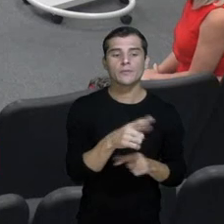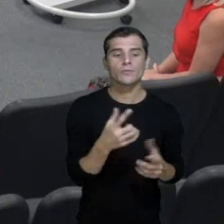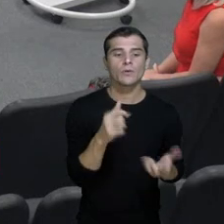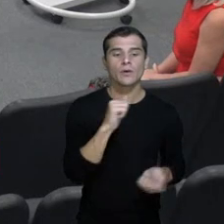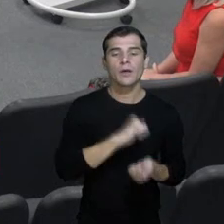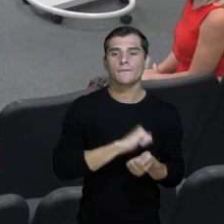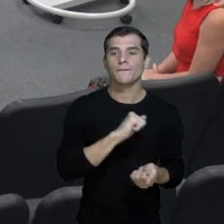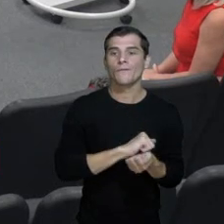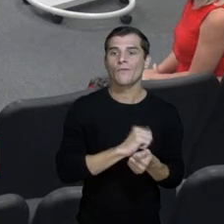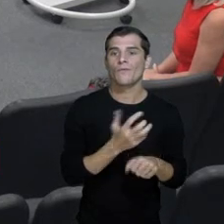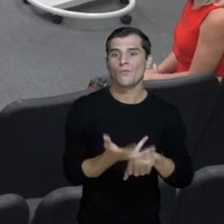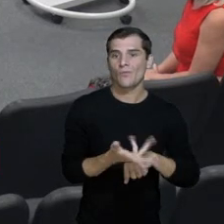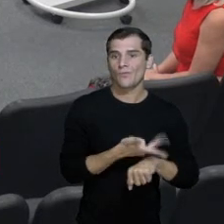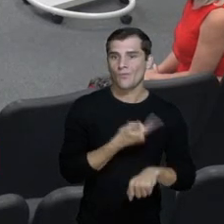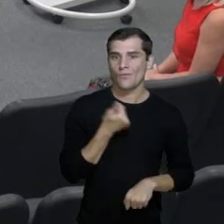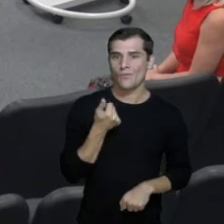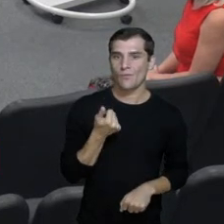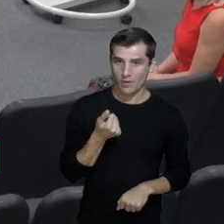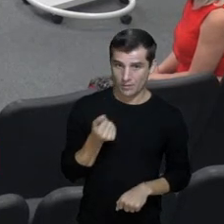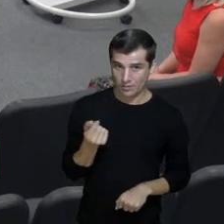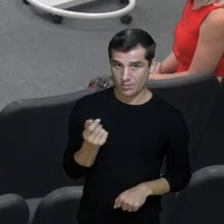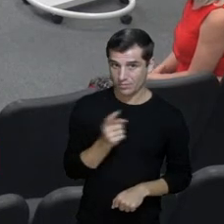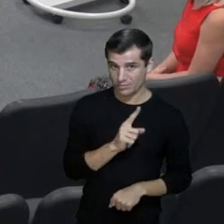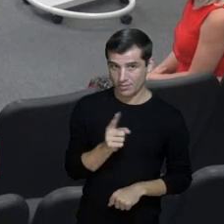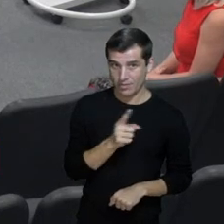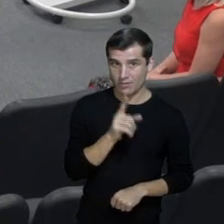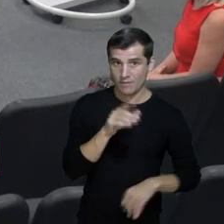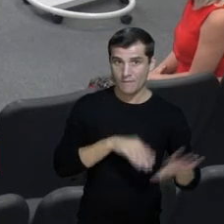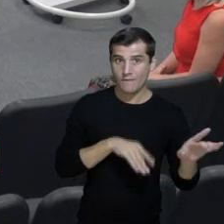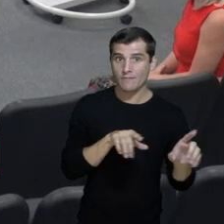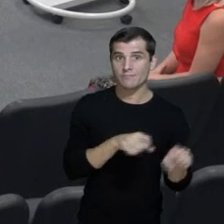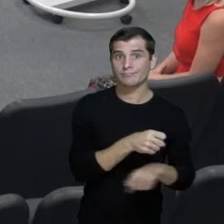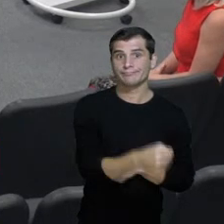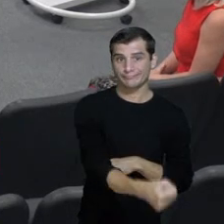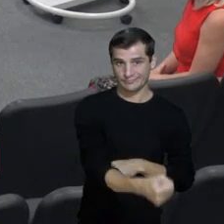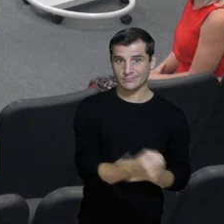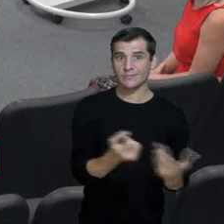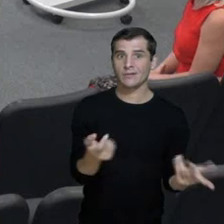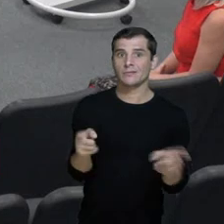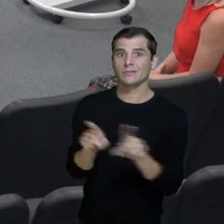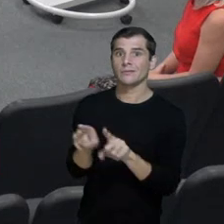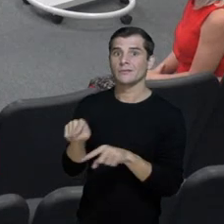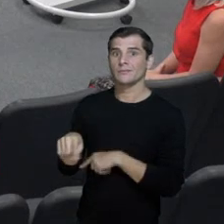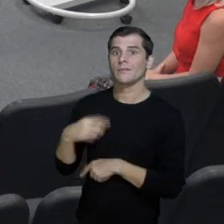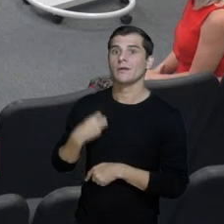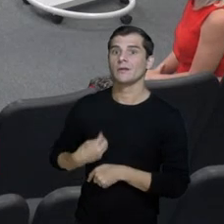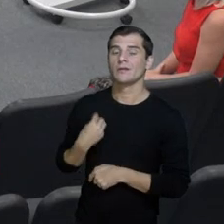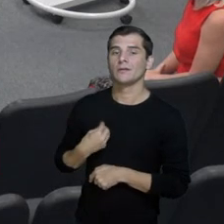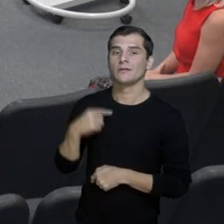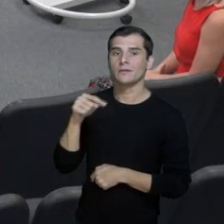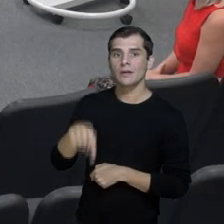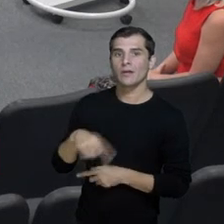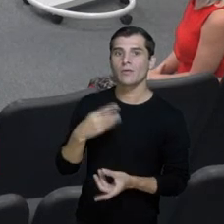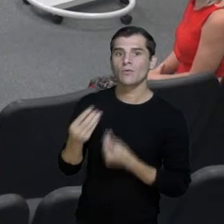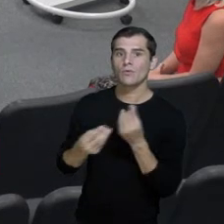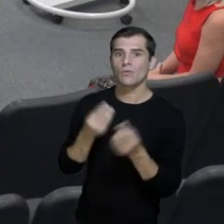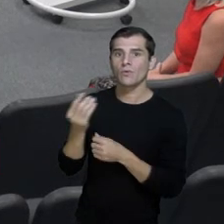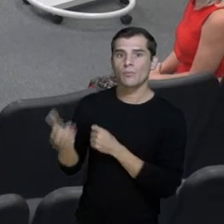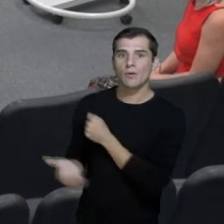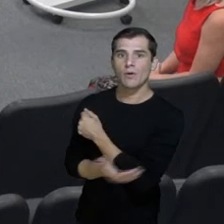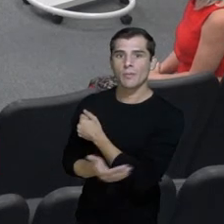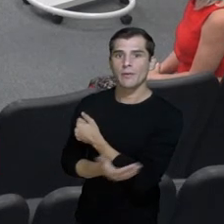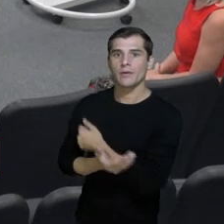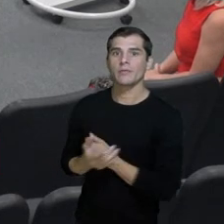cargos que possuem amizade favorecimento pessoa responsável na decisão corrupção culturalmente